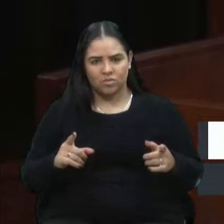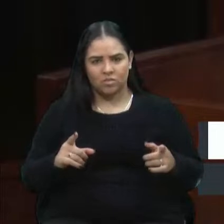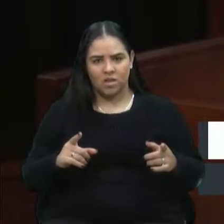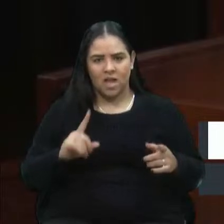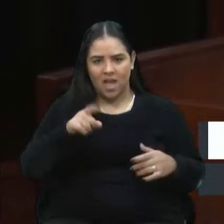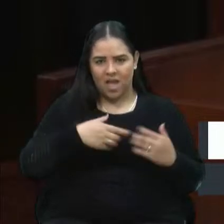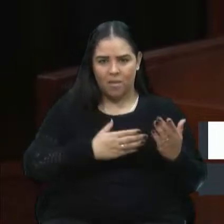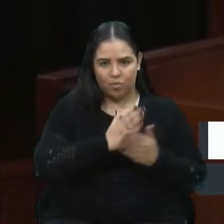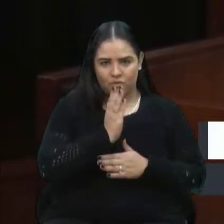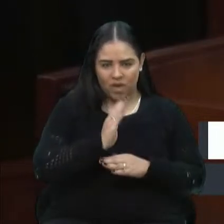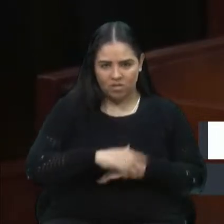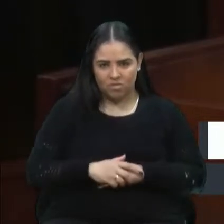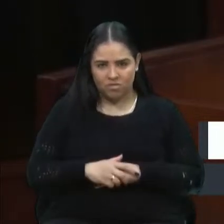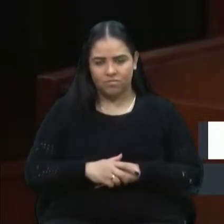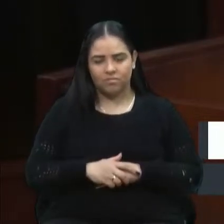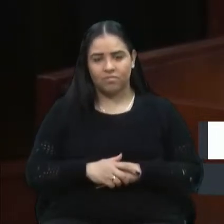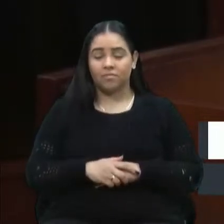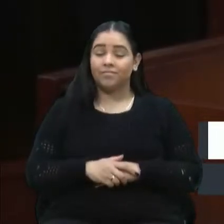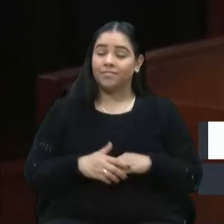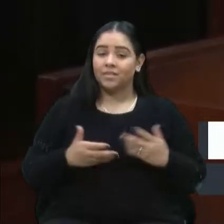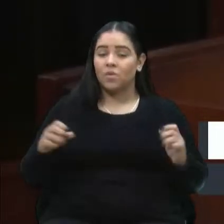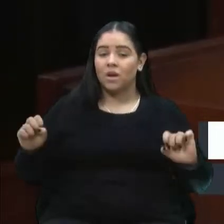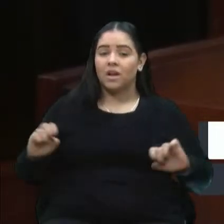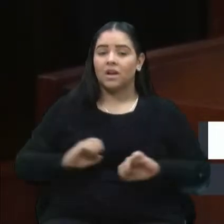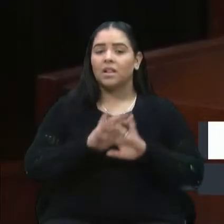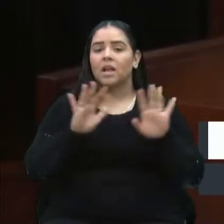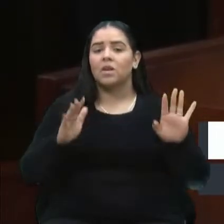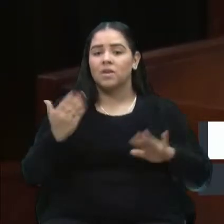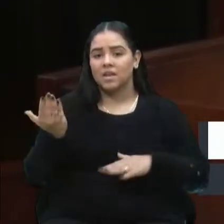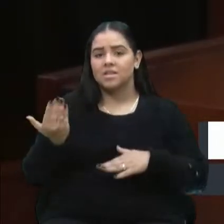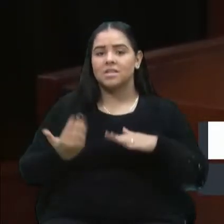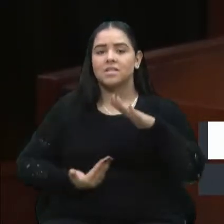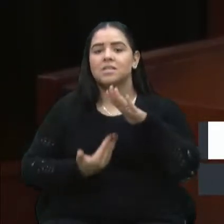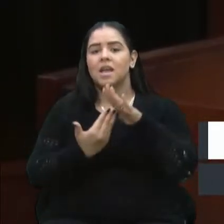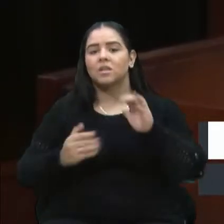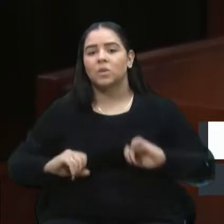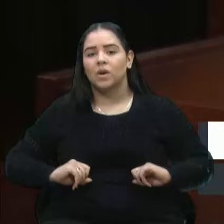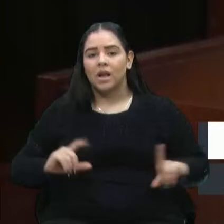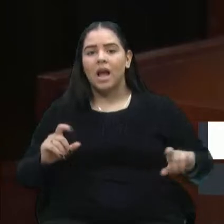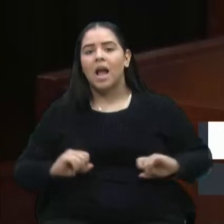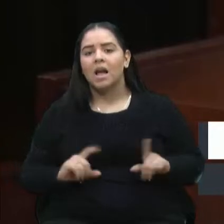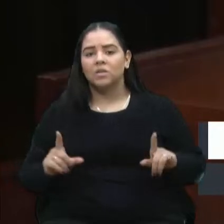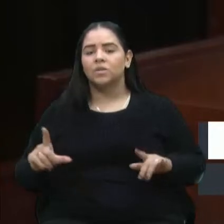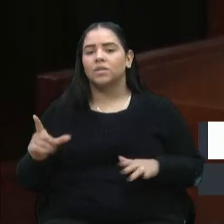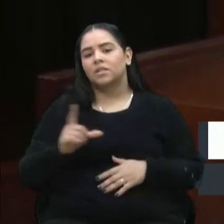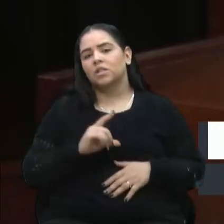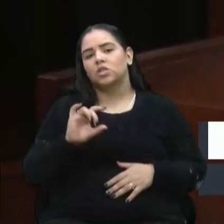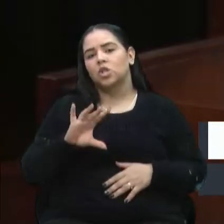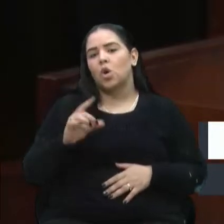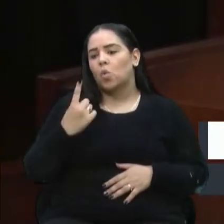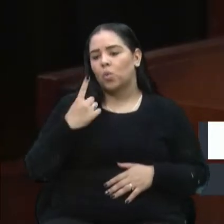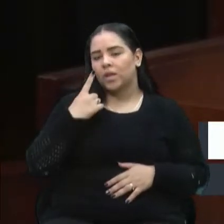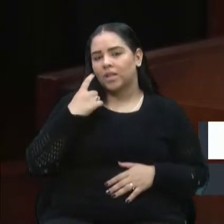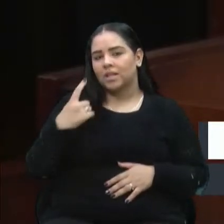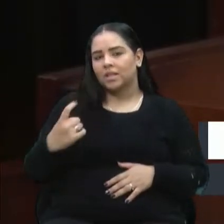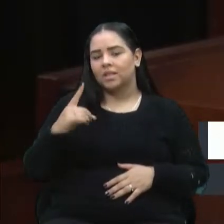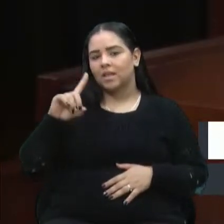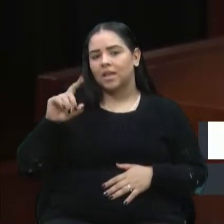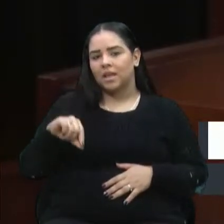autorizado. Então, fica nítido que esse teto de gastos ele tem um interesse apenas, né, que é